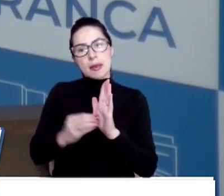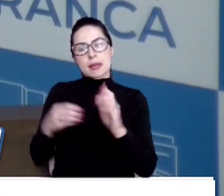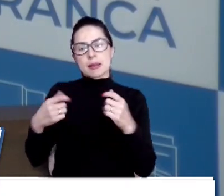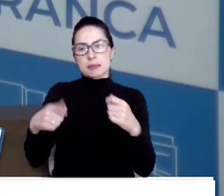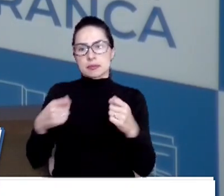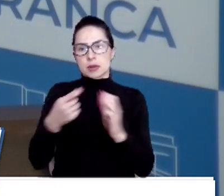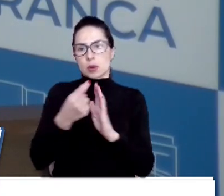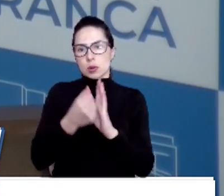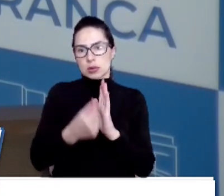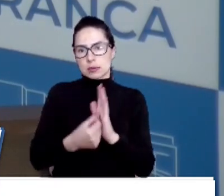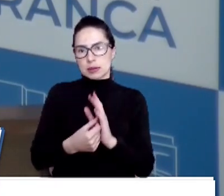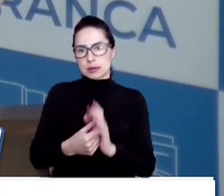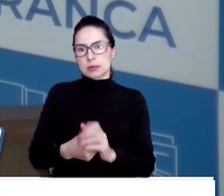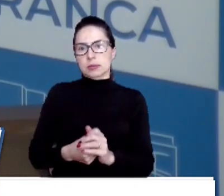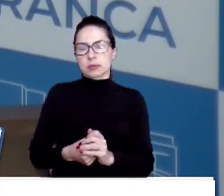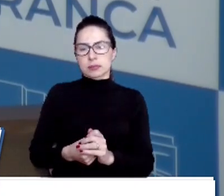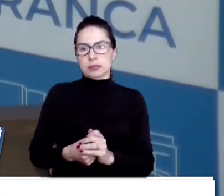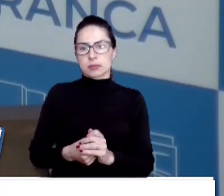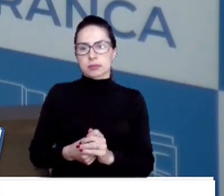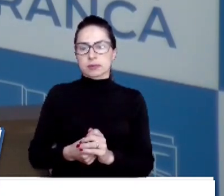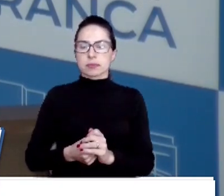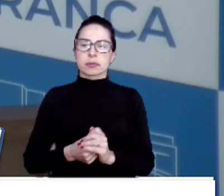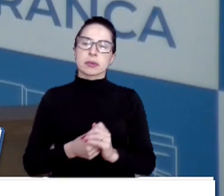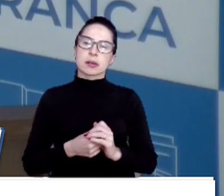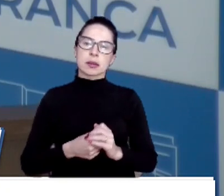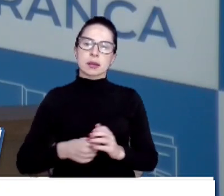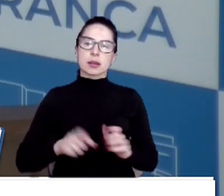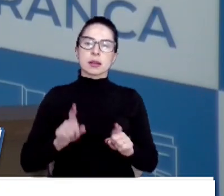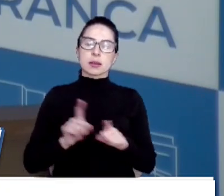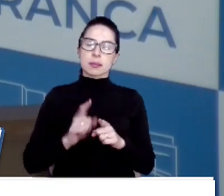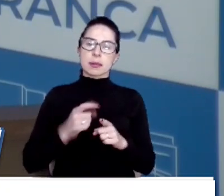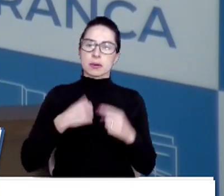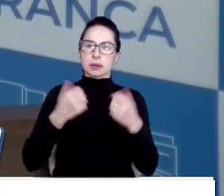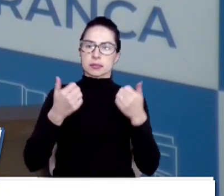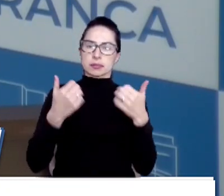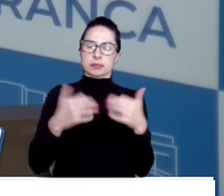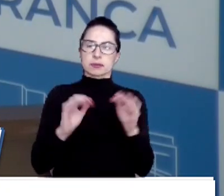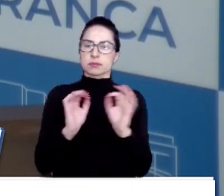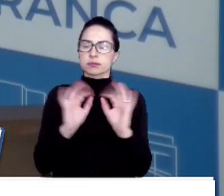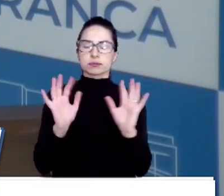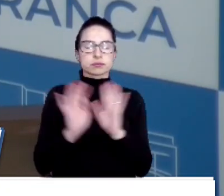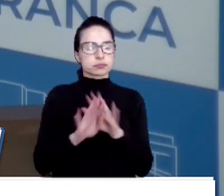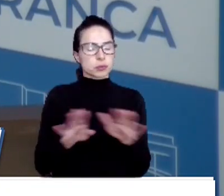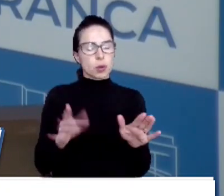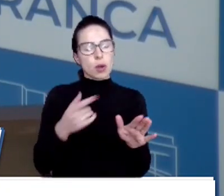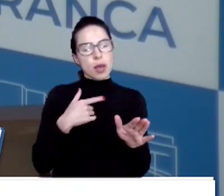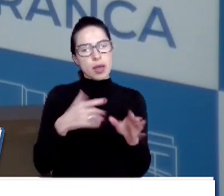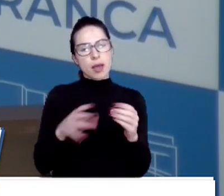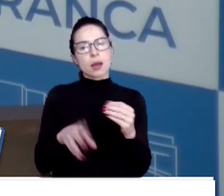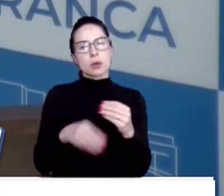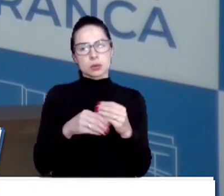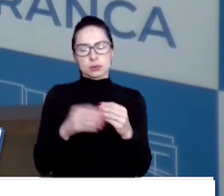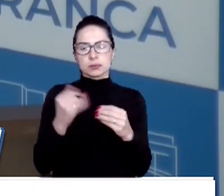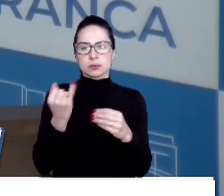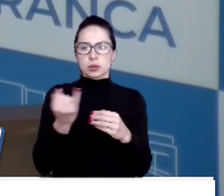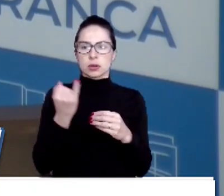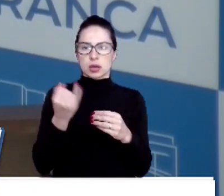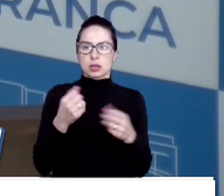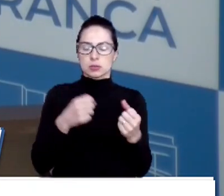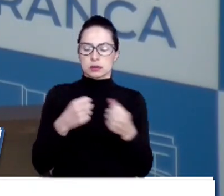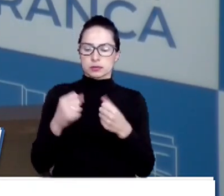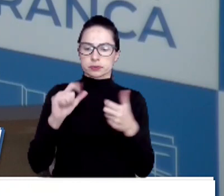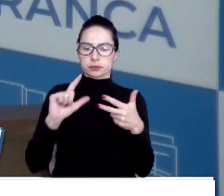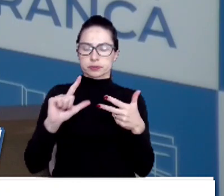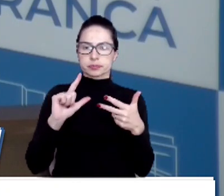no orçamento o que eu queria deixar claro é isso é uma contribuição importante que o legislativo tá dando